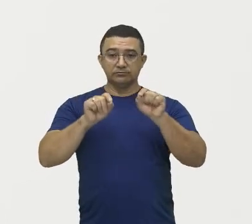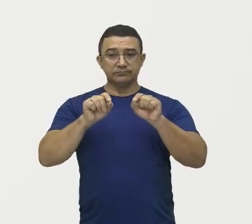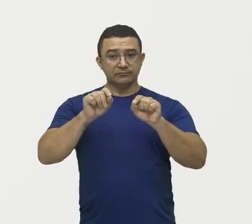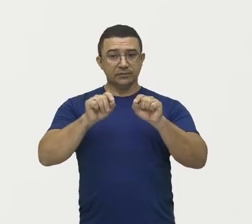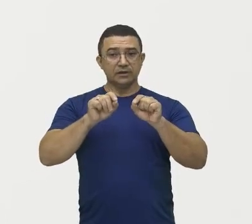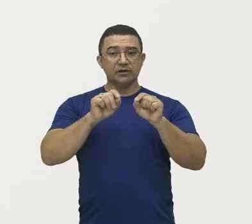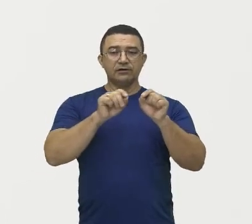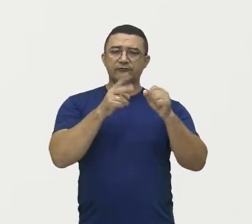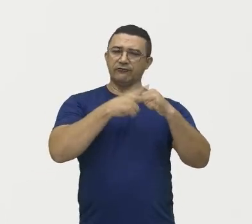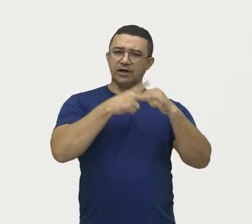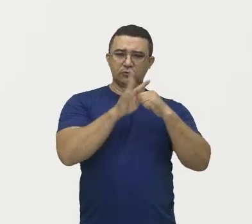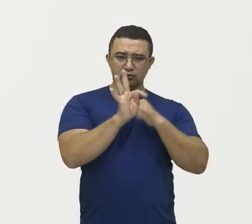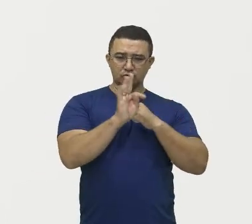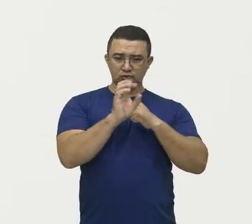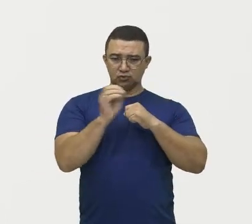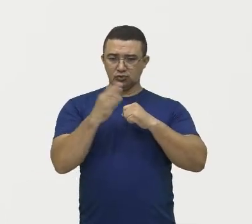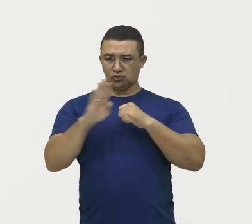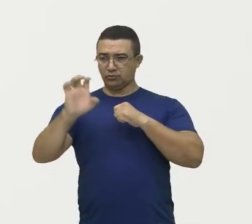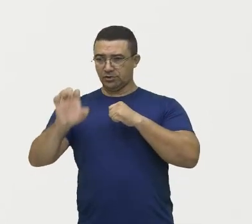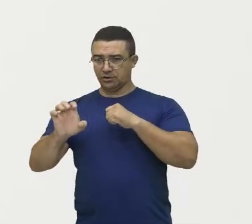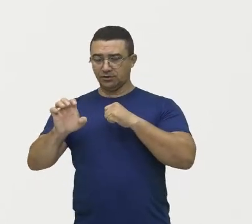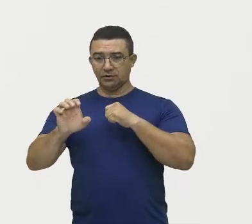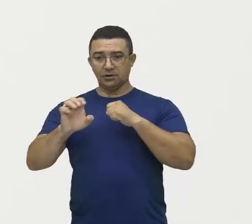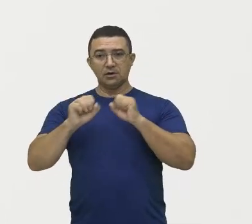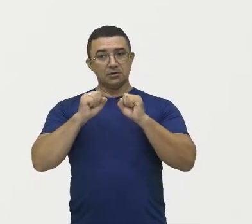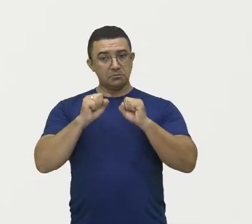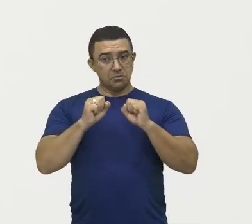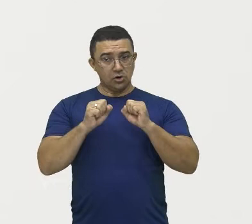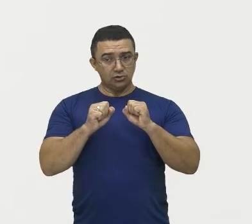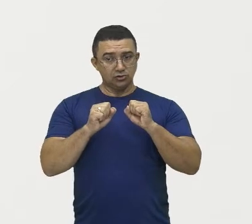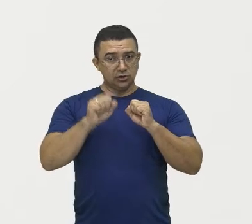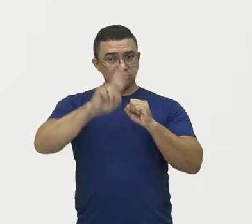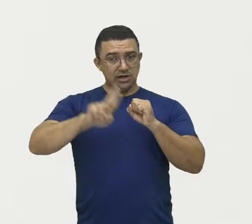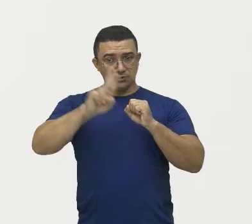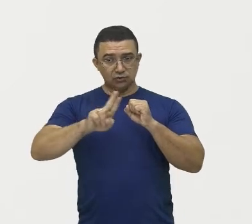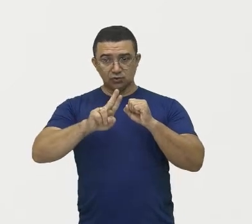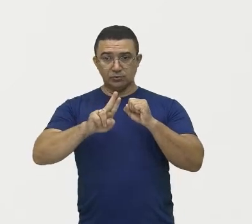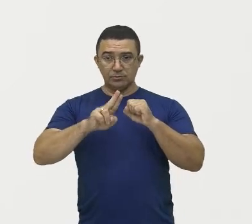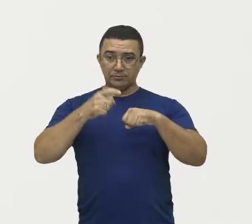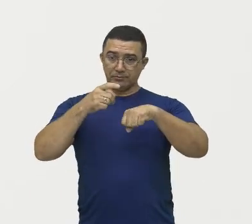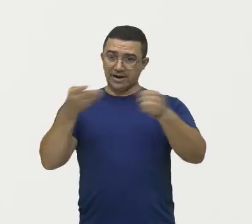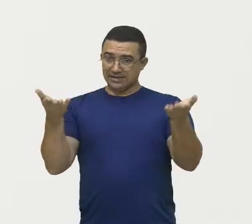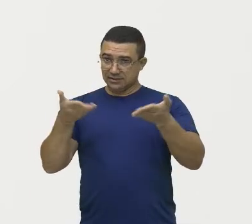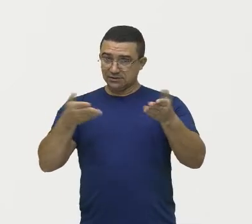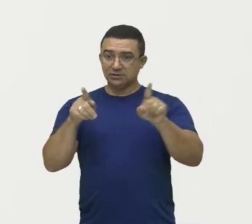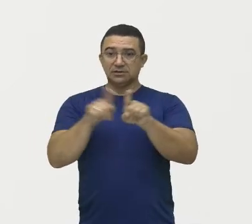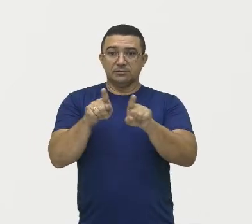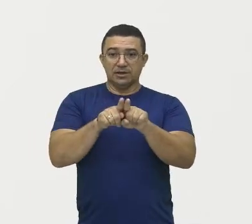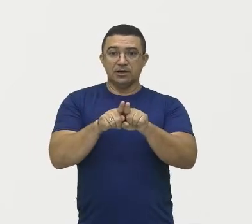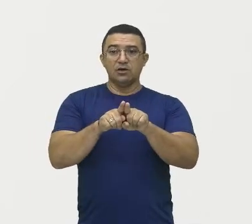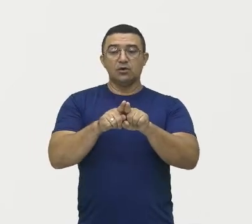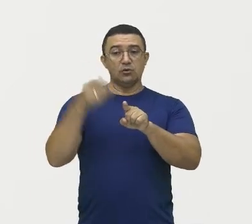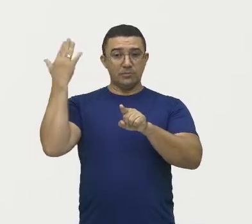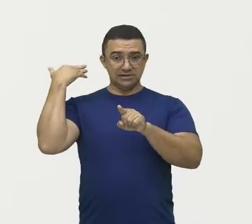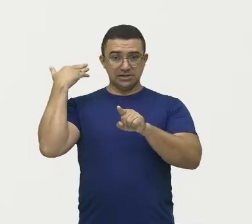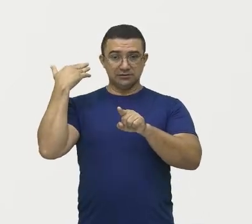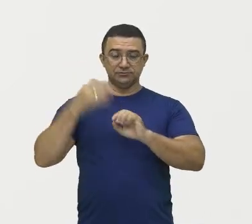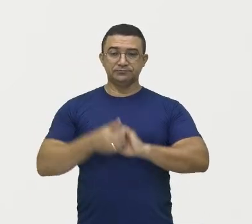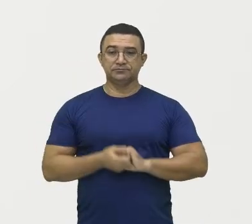como um verbo principal, tá? Então ele tem essas duas, ele tem essa capacidade de se transformar tanto em verbo auxiliar quanto em